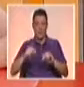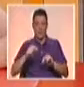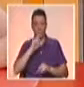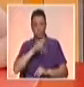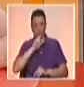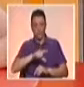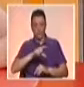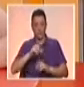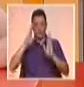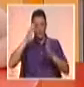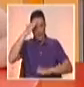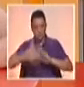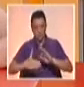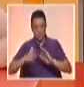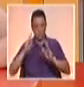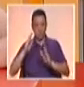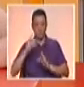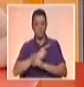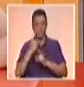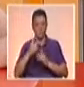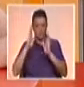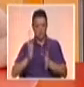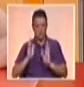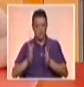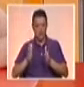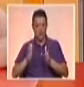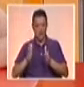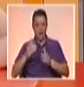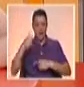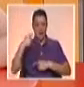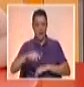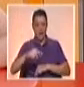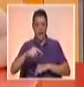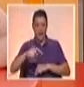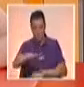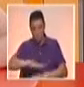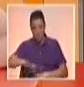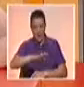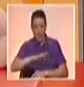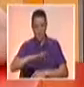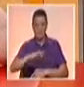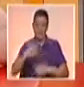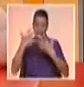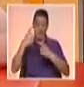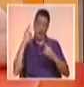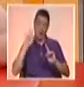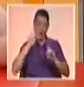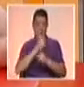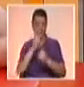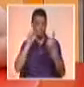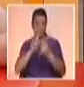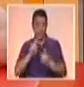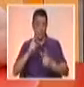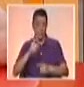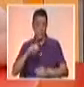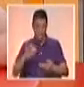neste momento já isso acontecer ou não? É possível acontecer porque já há espaços onde isso, já há espaços onde isso acontece. A chamada intervenção precoce, em que o bebê na